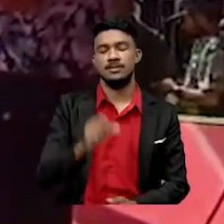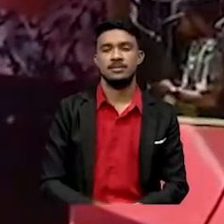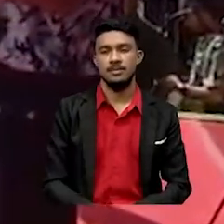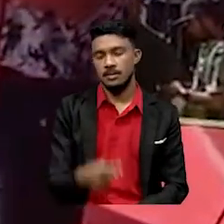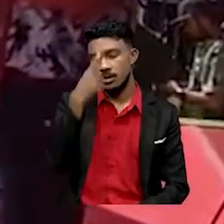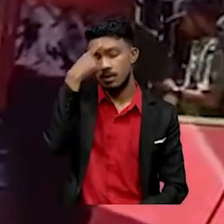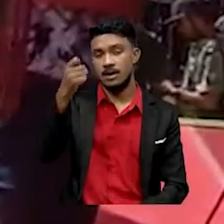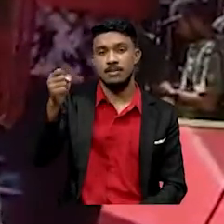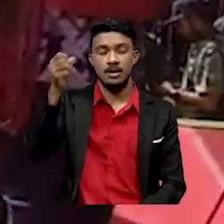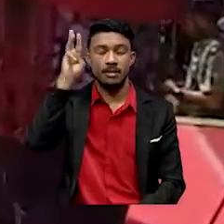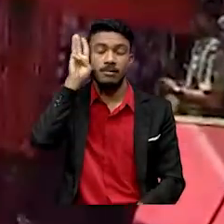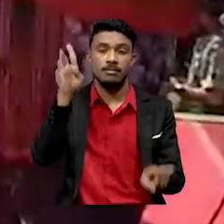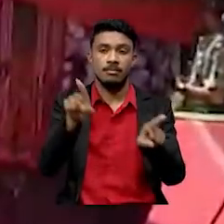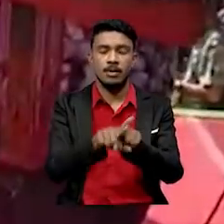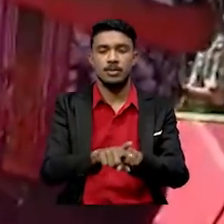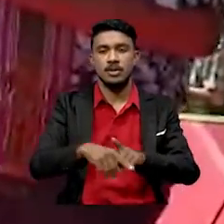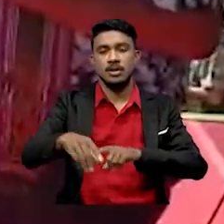Tamba Maun Bolt Xanana, nosso emacelo.